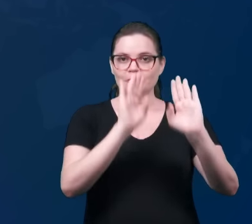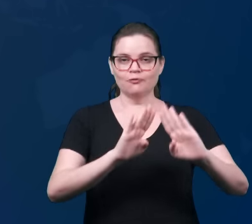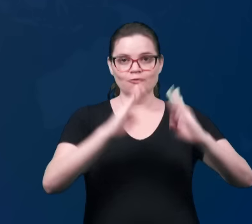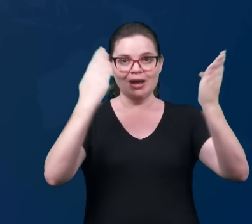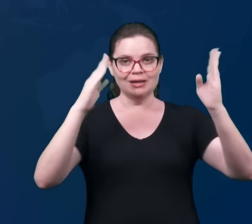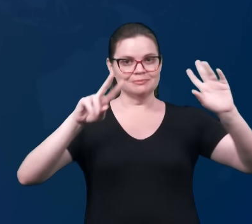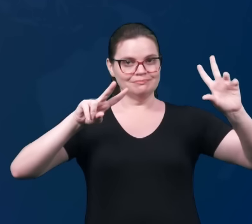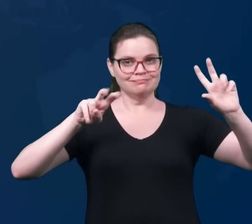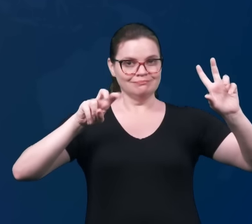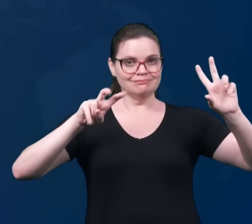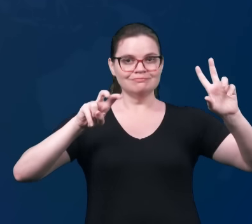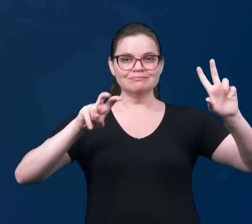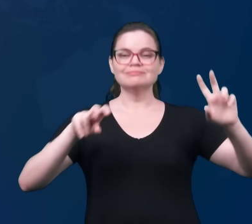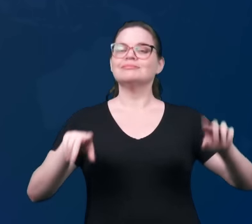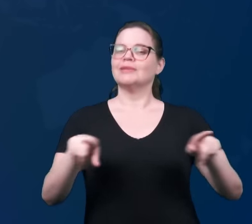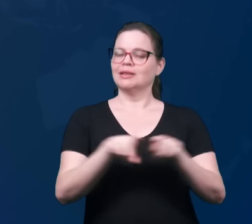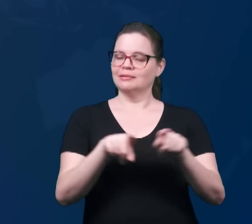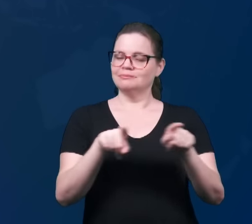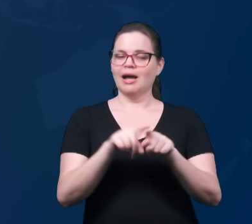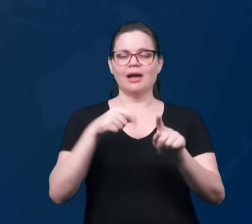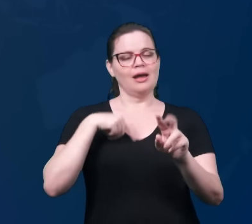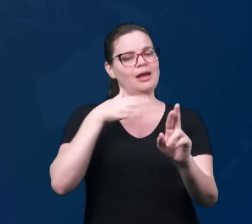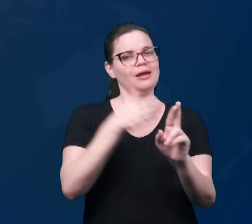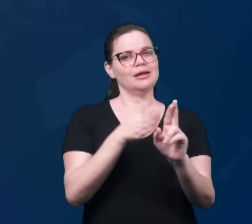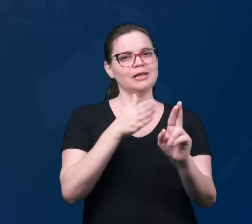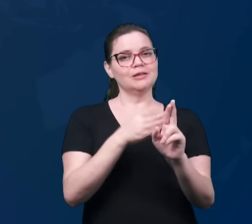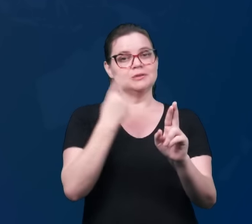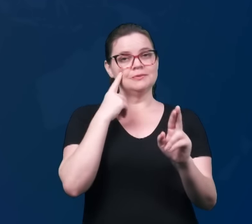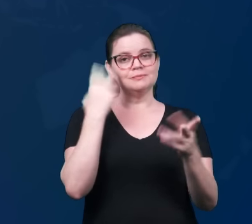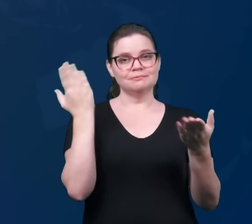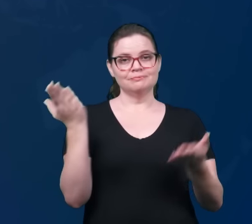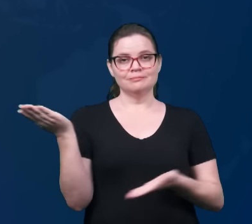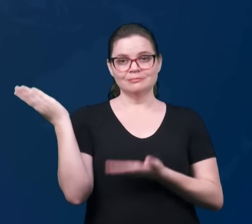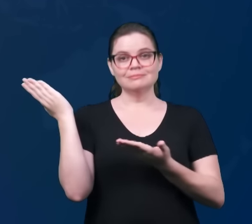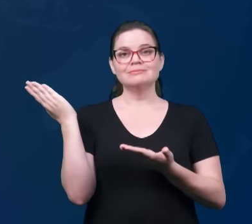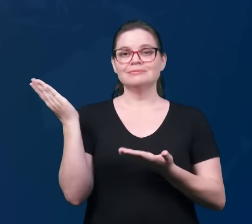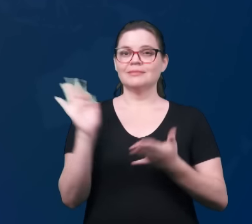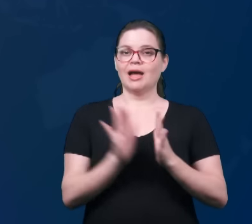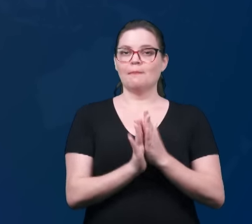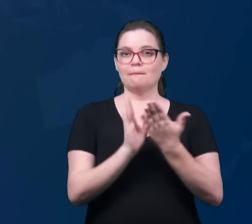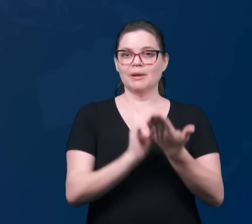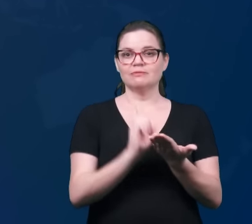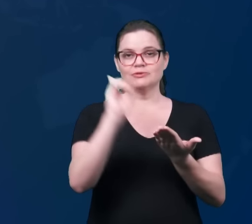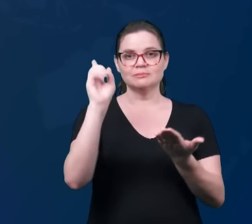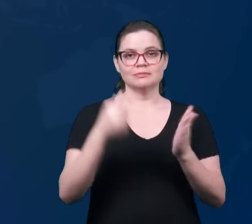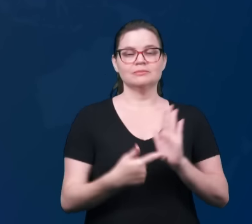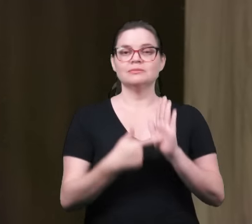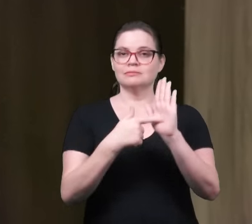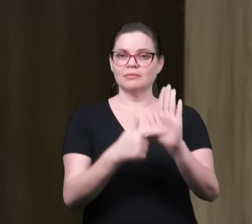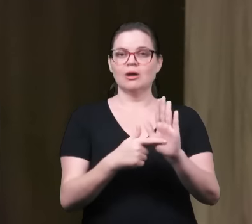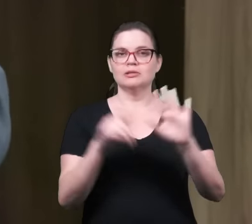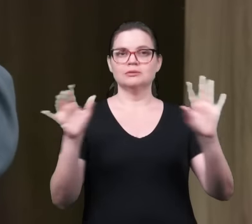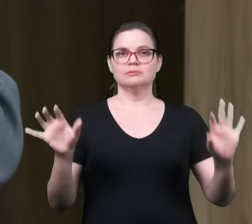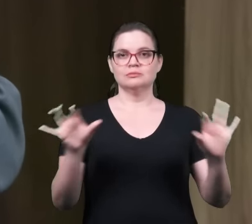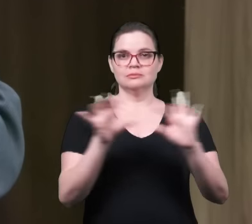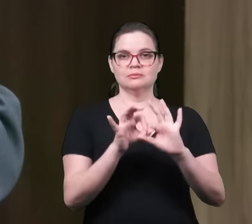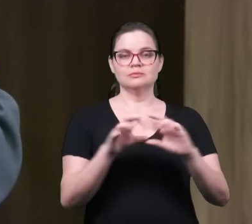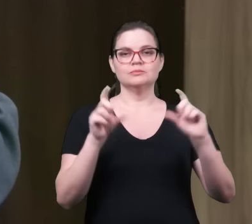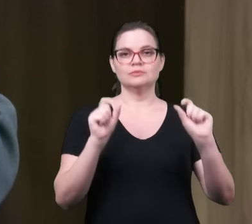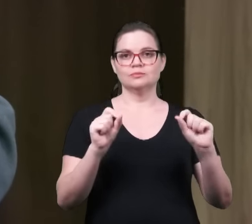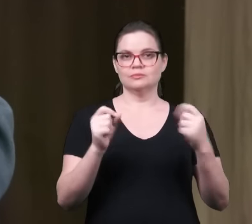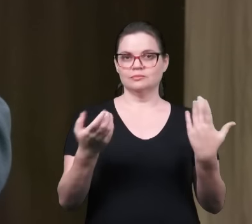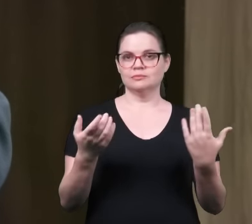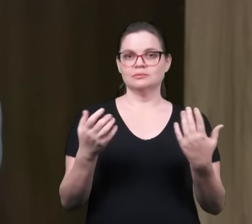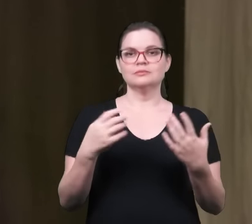Festas está fundamentado na palavra que liga a figura